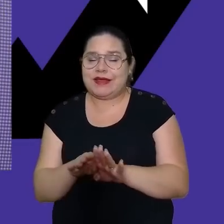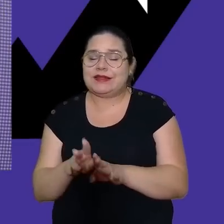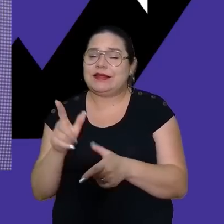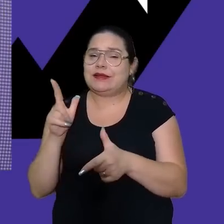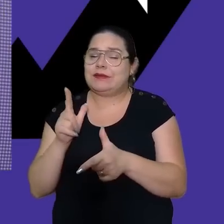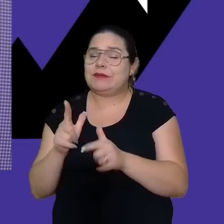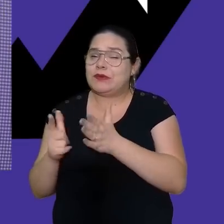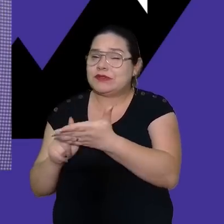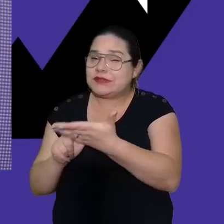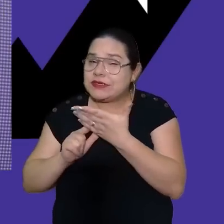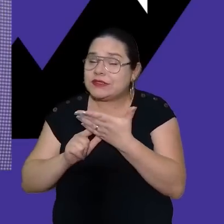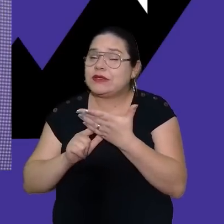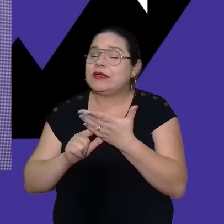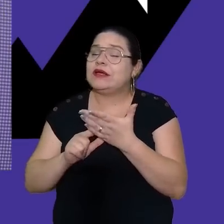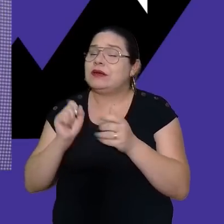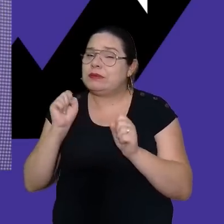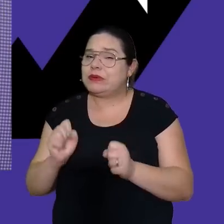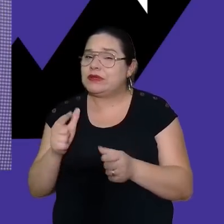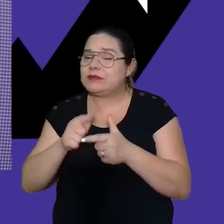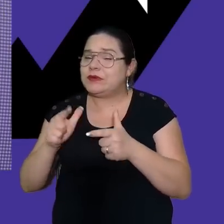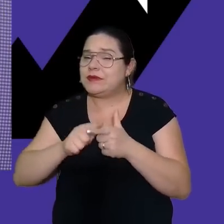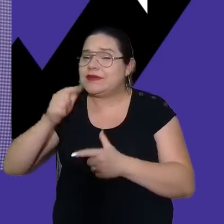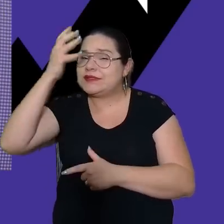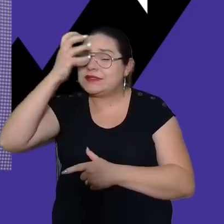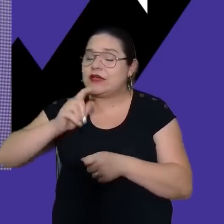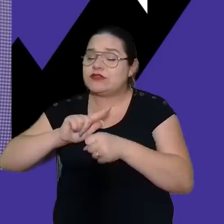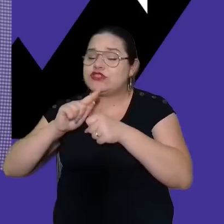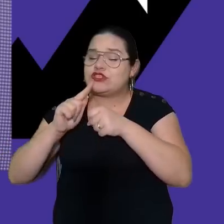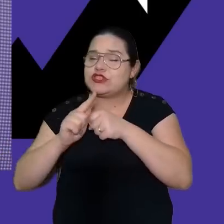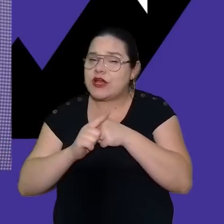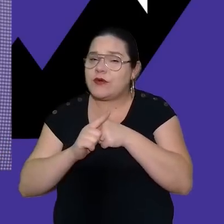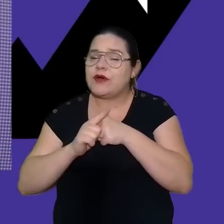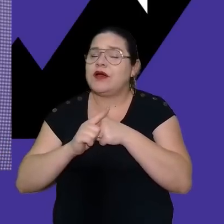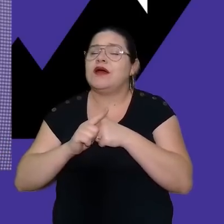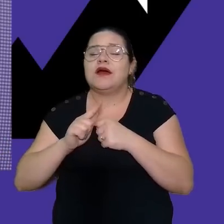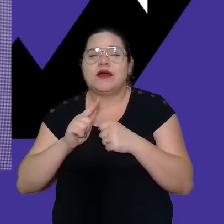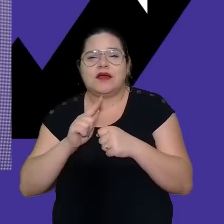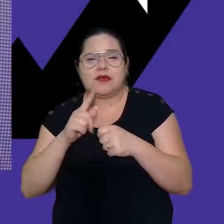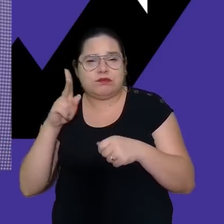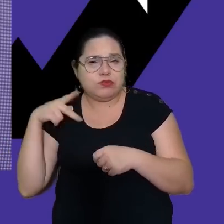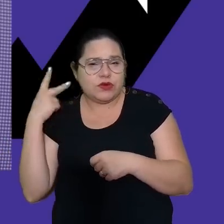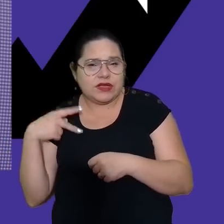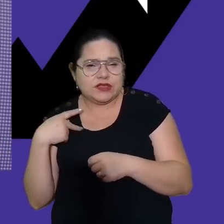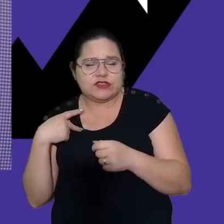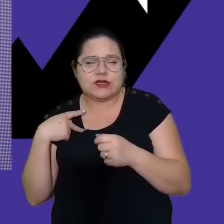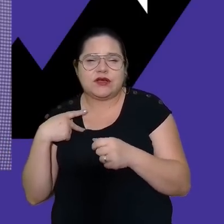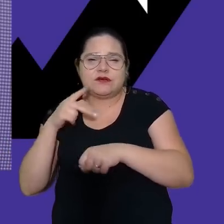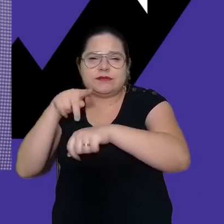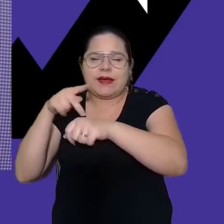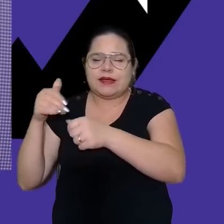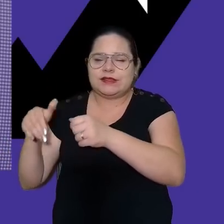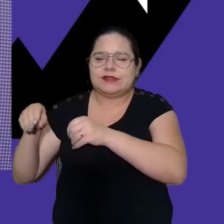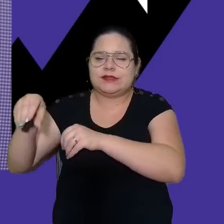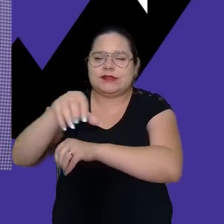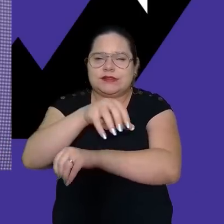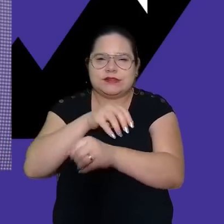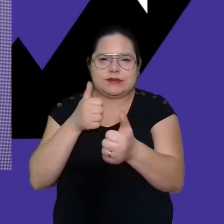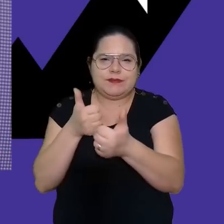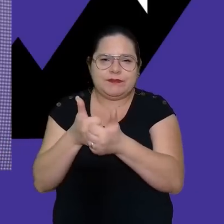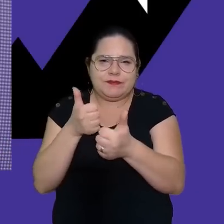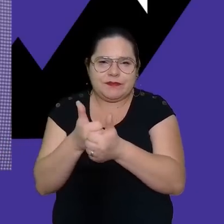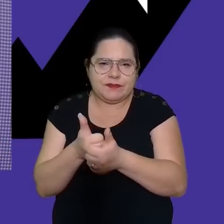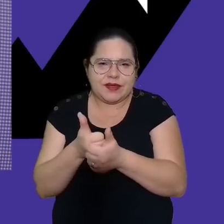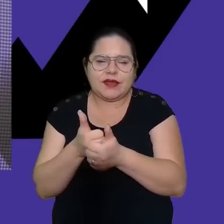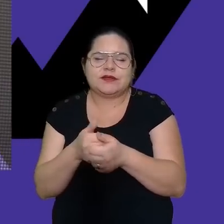importantes no seu entorno, com a questão de Taiwan, de Hong Kong, problemas com as Coreias, com o Japão, Mar do Sul da